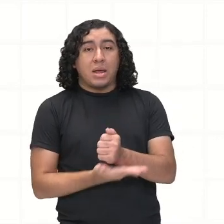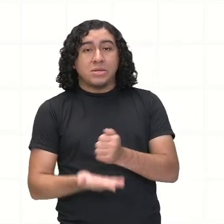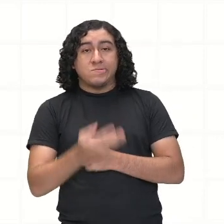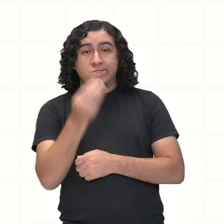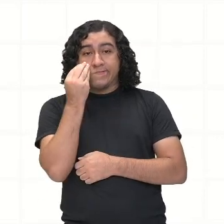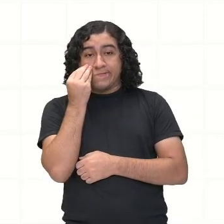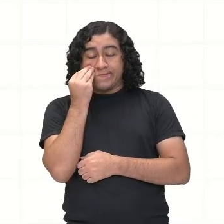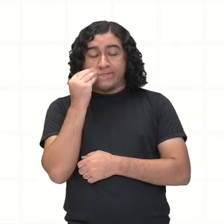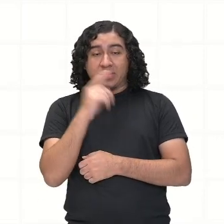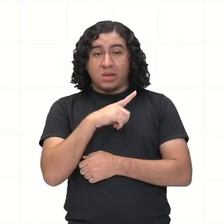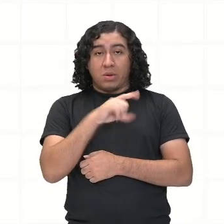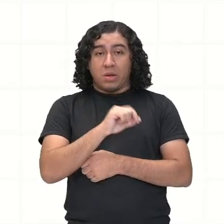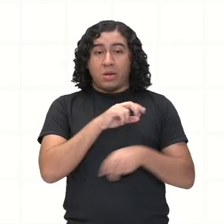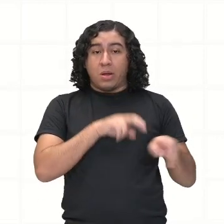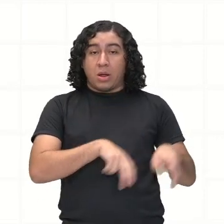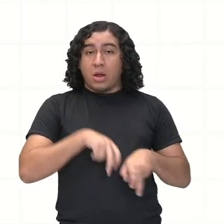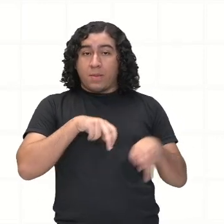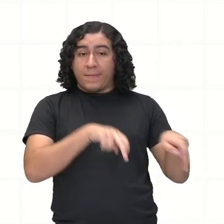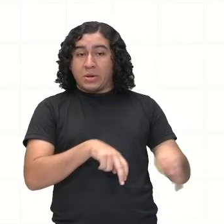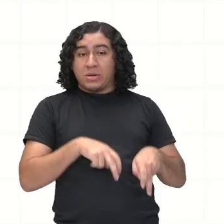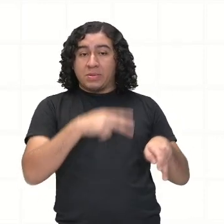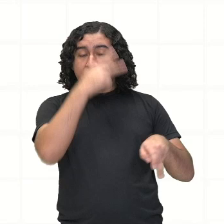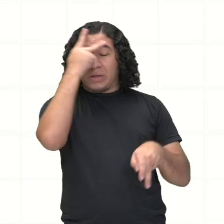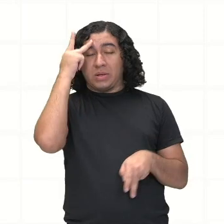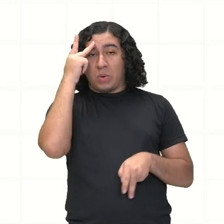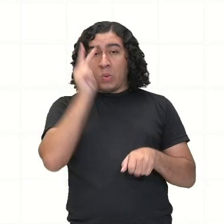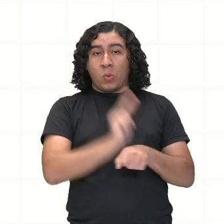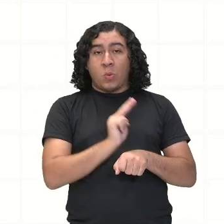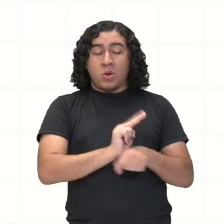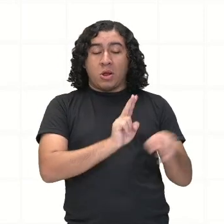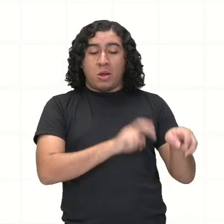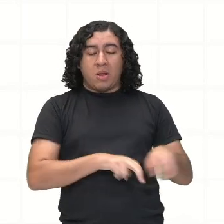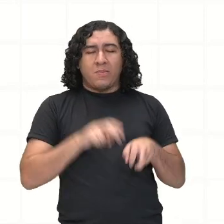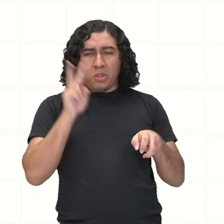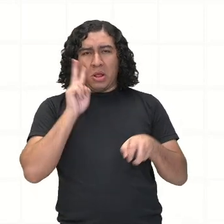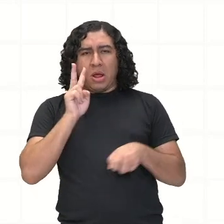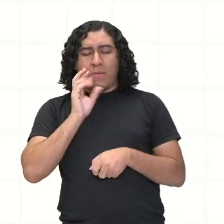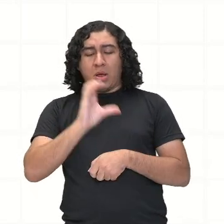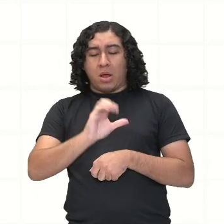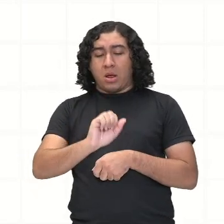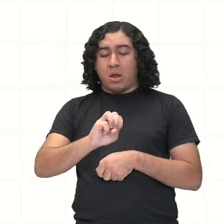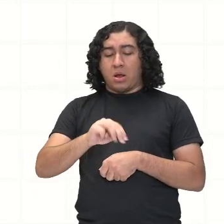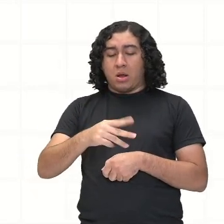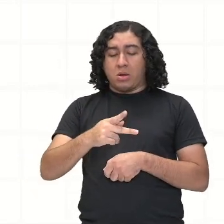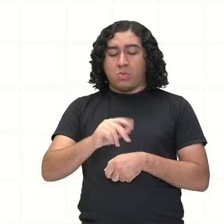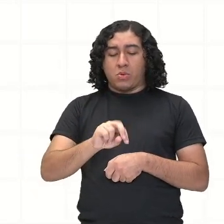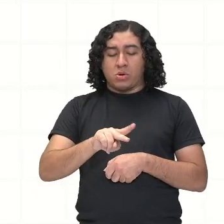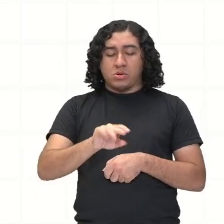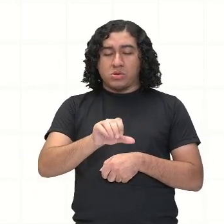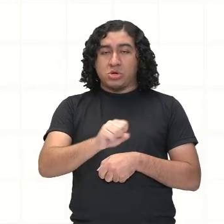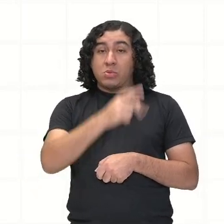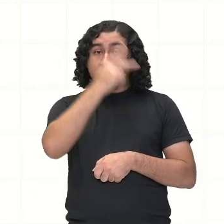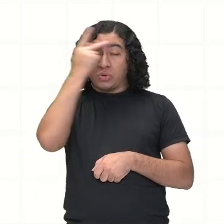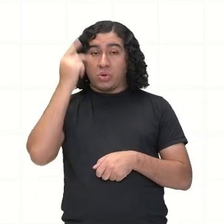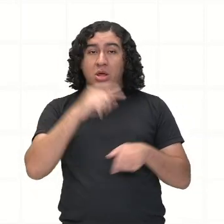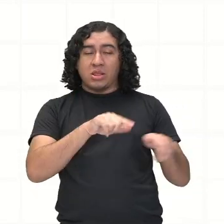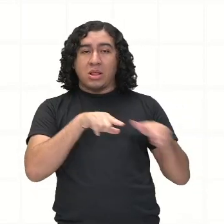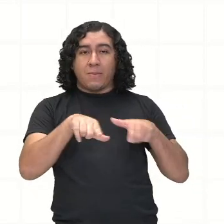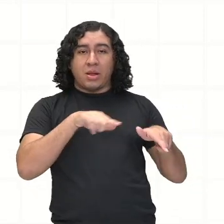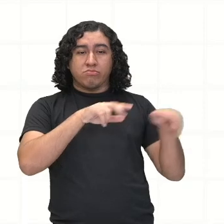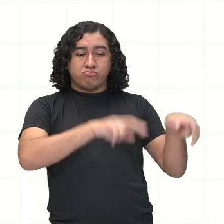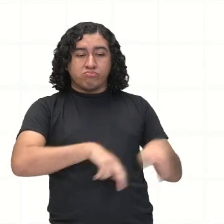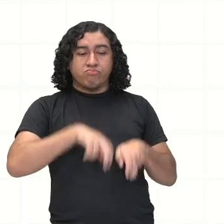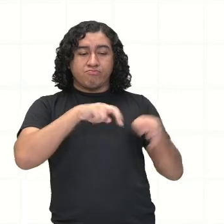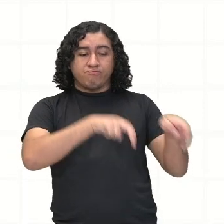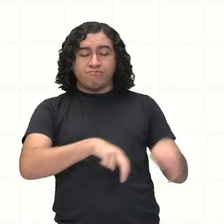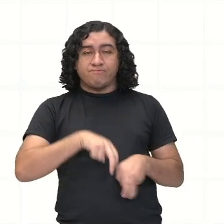eu tenho o camponês. Lembram que o camponês são aquelas pessoas que trabalhavam na terra, que eram os agricultores